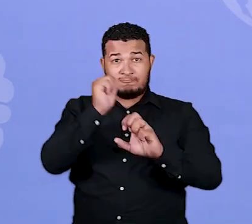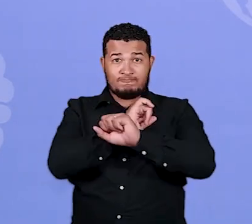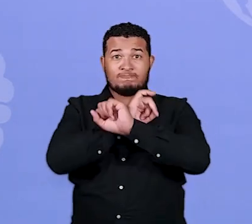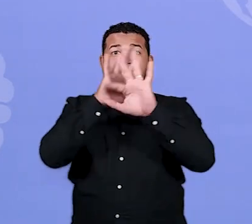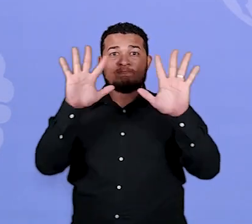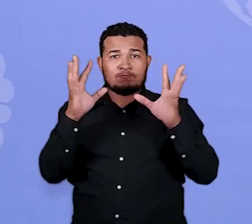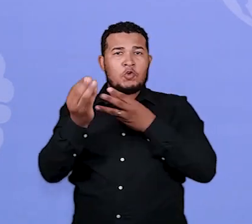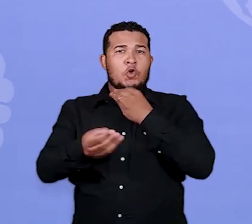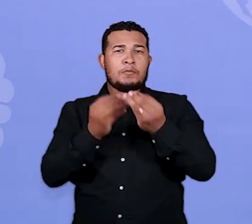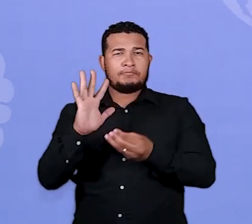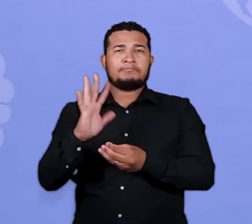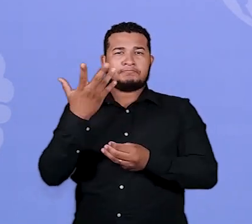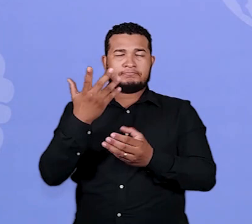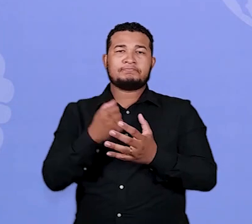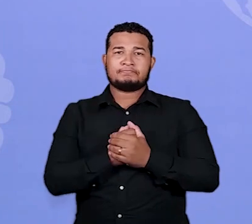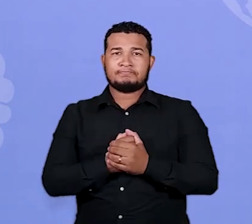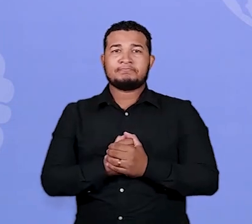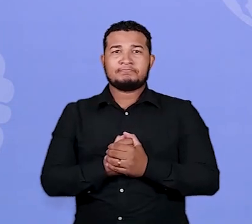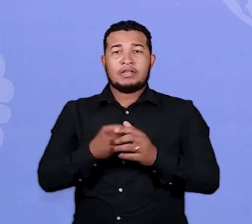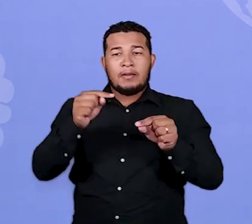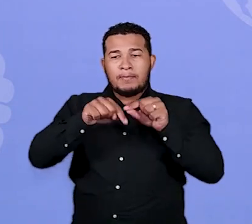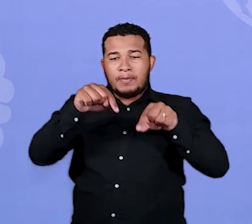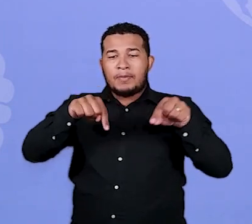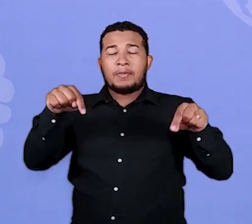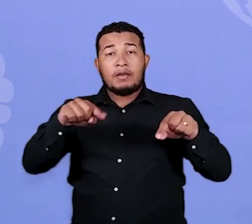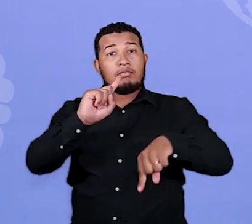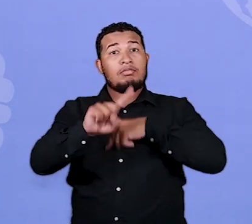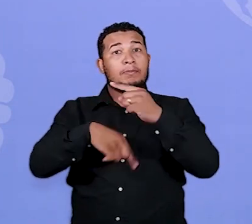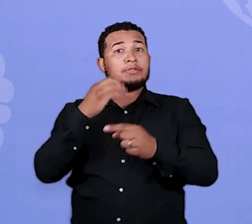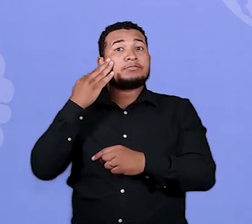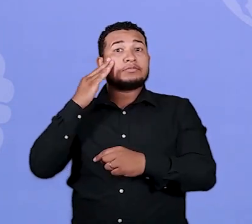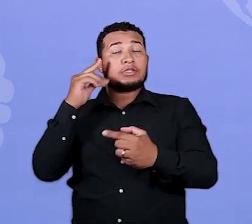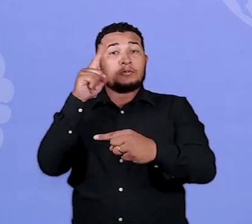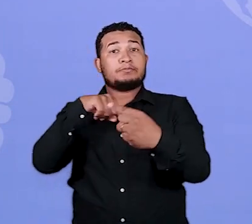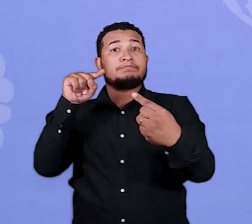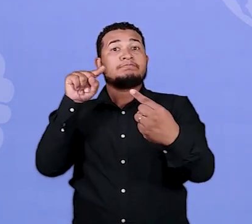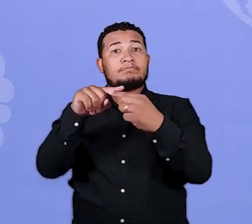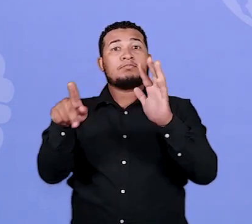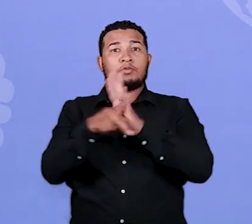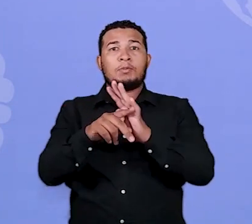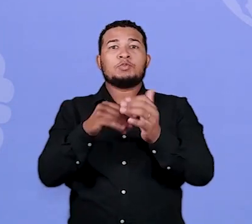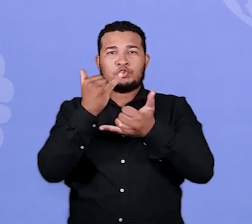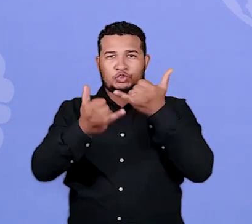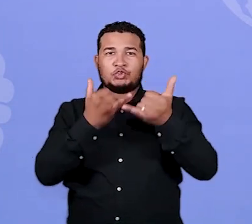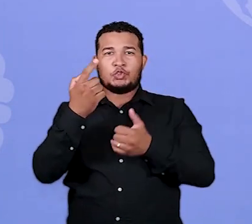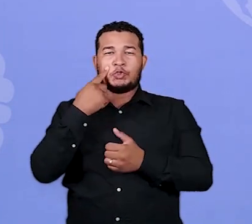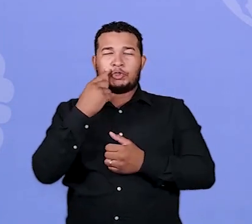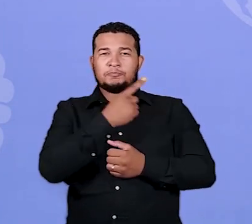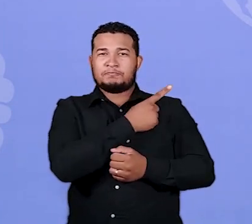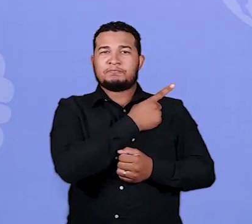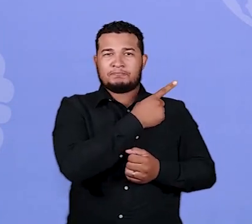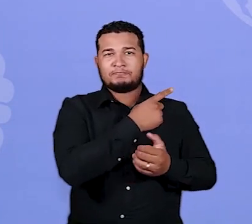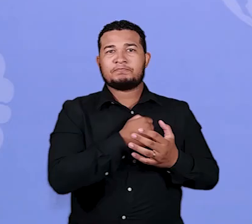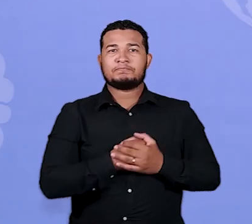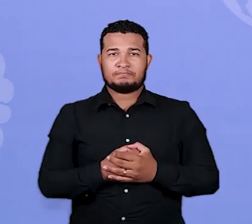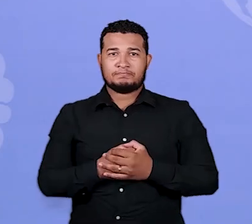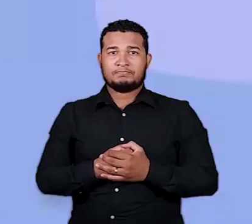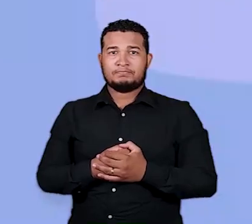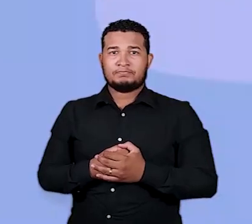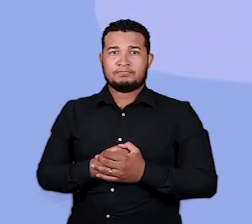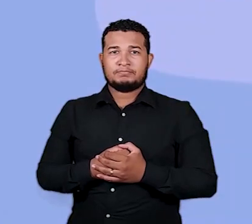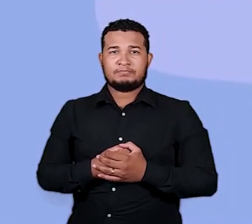compreender um pouco mais como que funcionam essas peças no tabuleiro e depois vamos entender o objetivo deste jogo. Vamos lá para o próximo